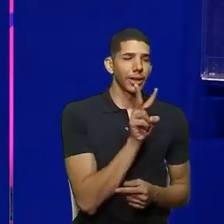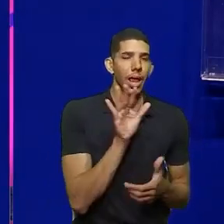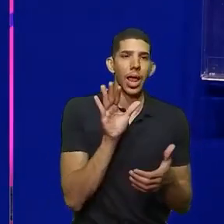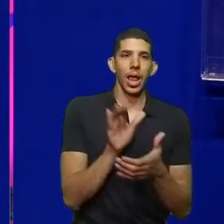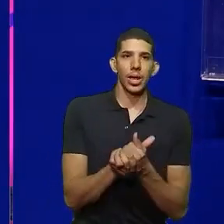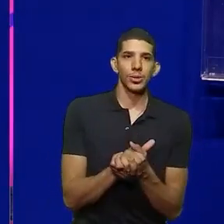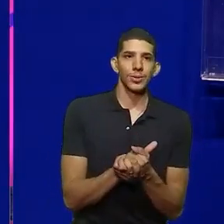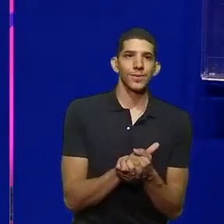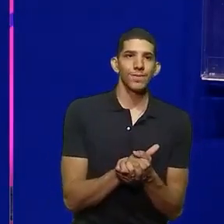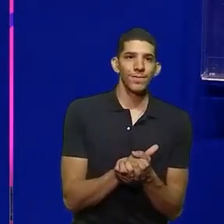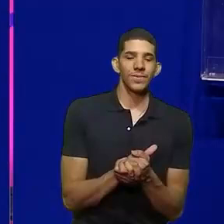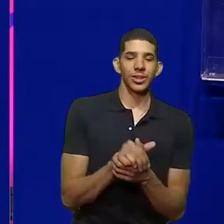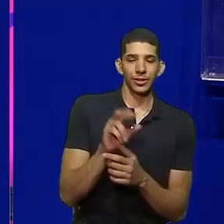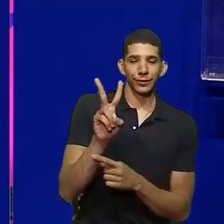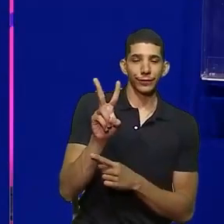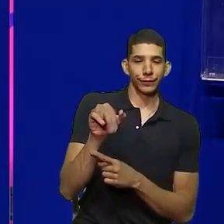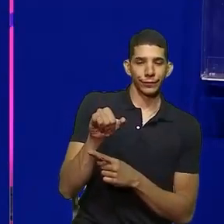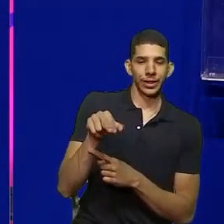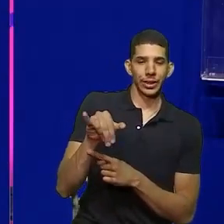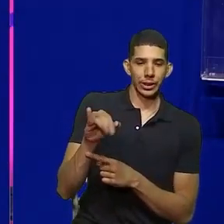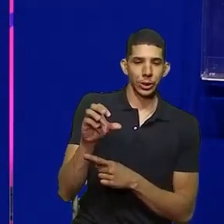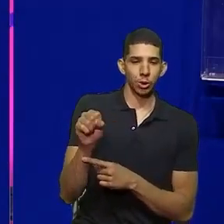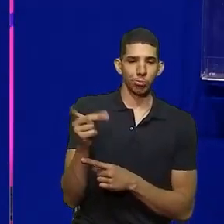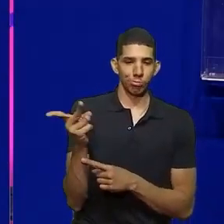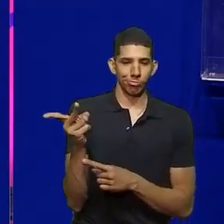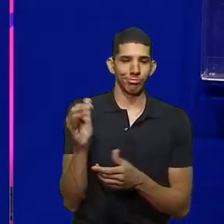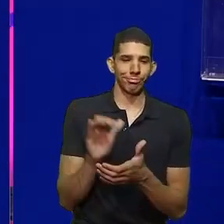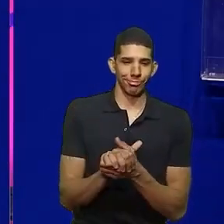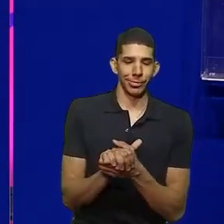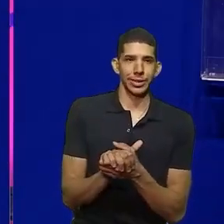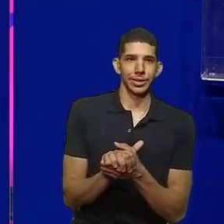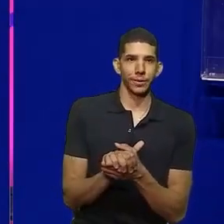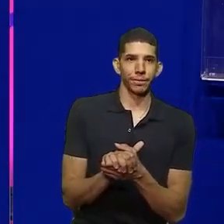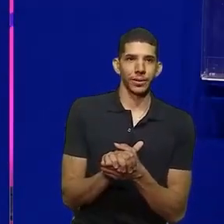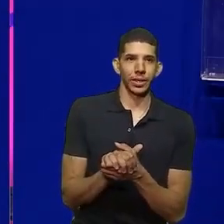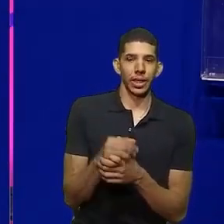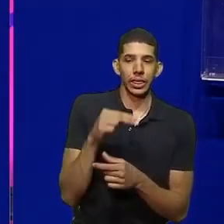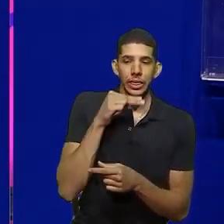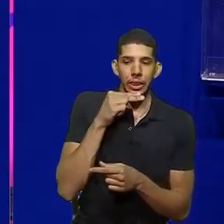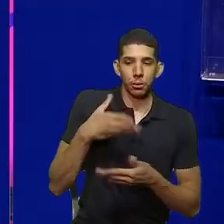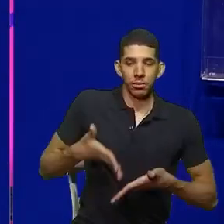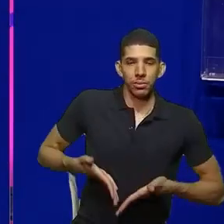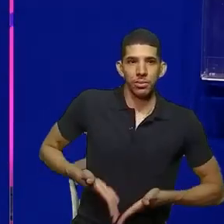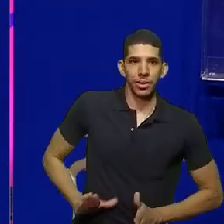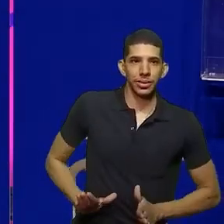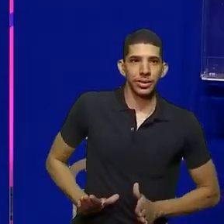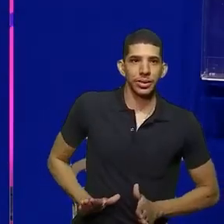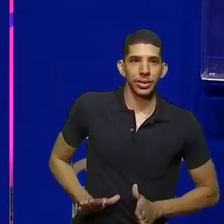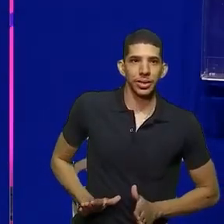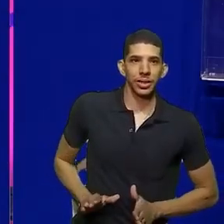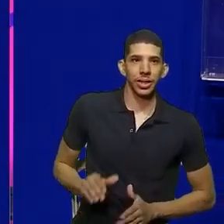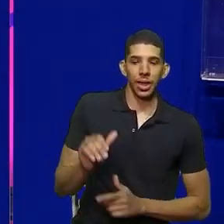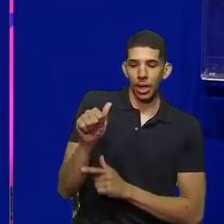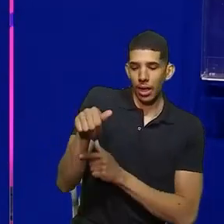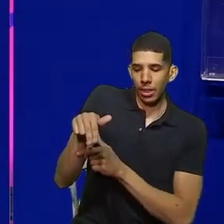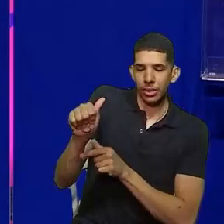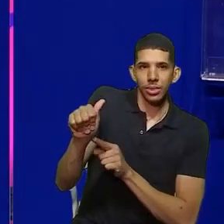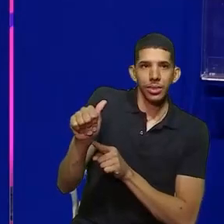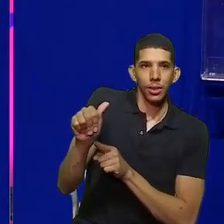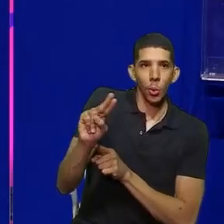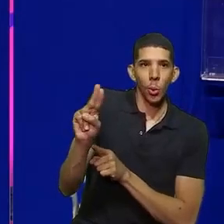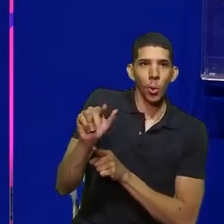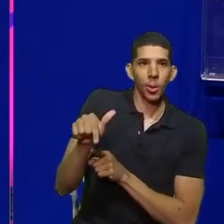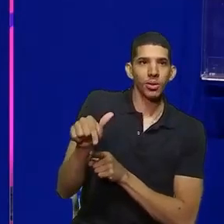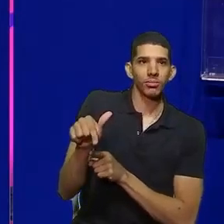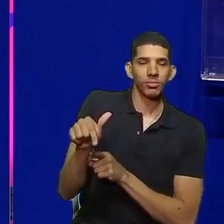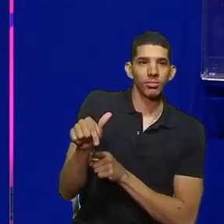Ana Luísa nasceu, e a Ana Luísa me leva para todo quanto é lado, correndo comigo, brincando de pegador, de esconde-esconde. Aí eu fico lembrando